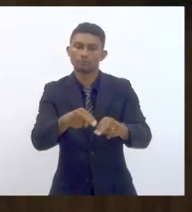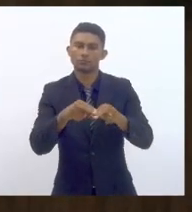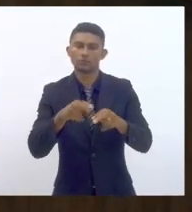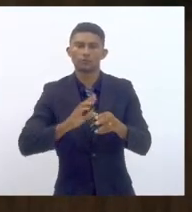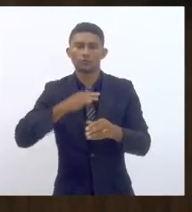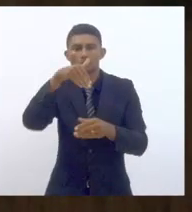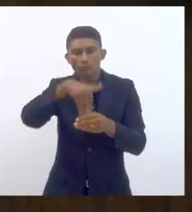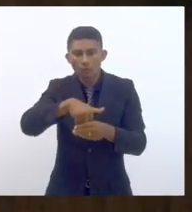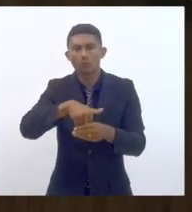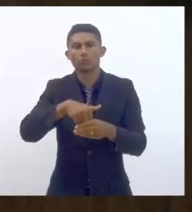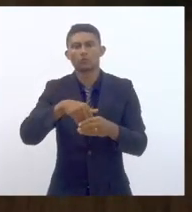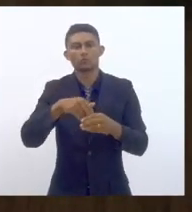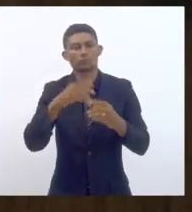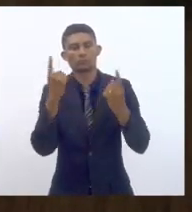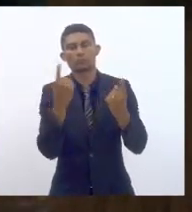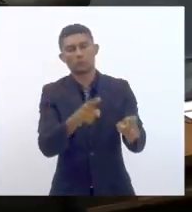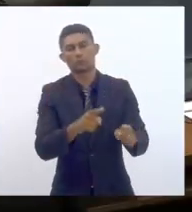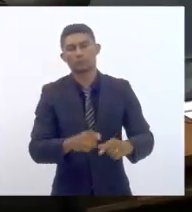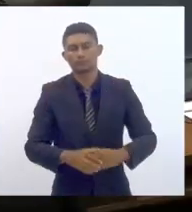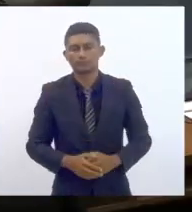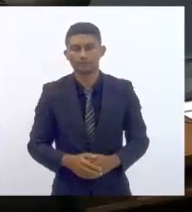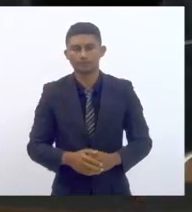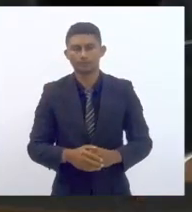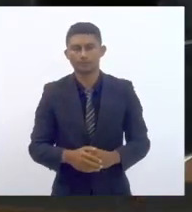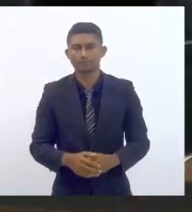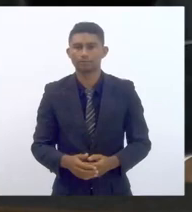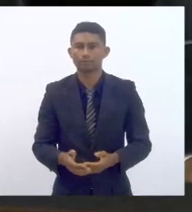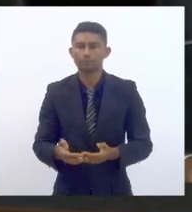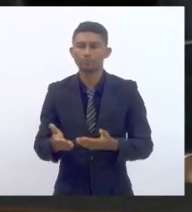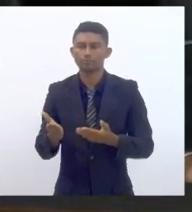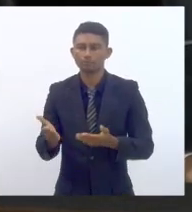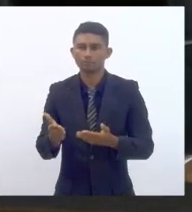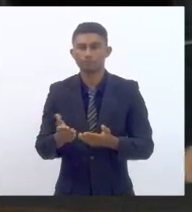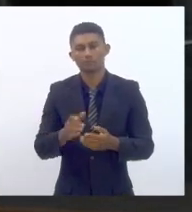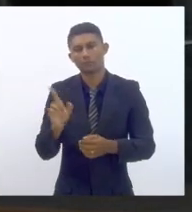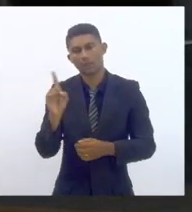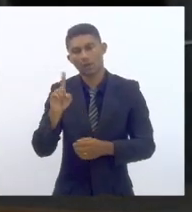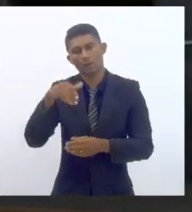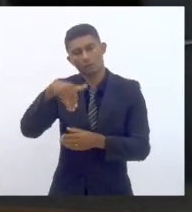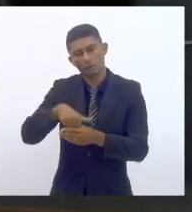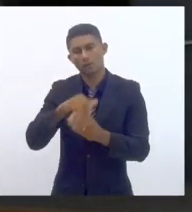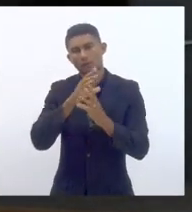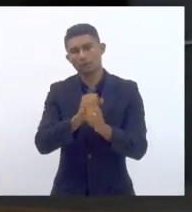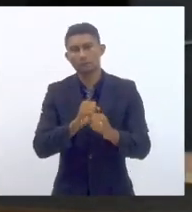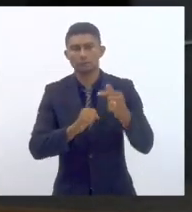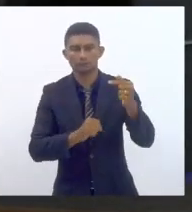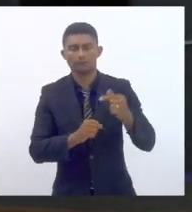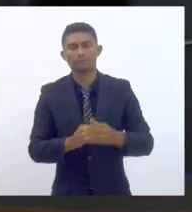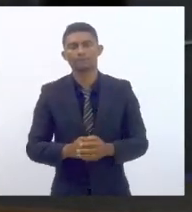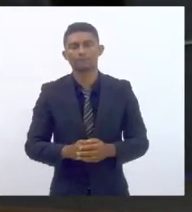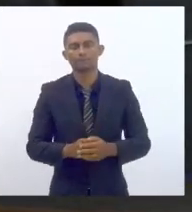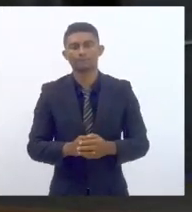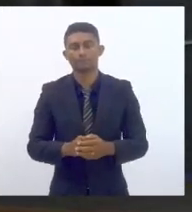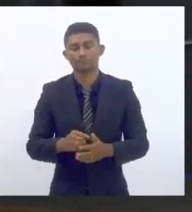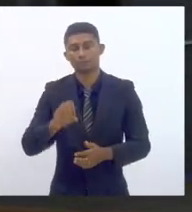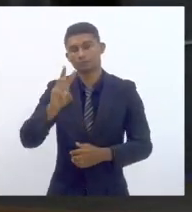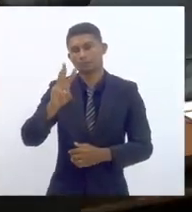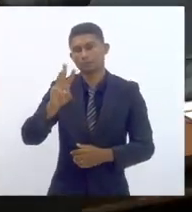nesse momento, é um voto contrário. Valdeque Carneiro, não 7. Wellington José, deputado Wellington